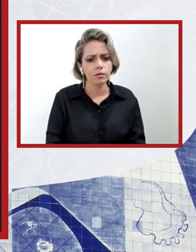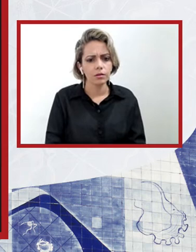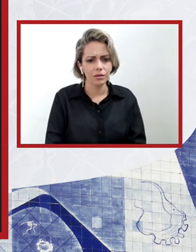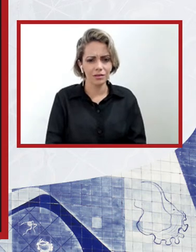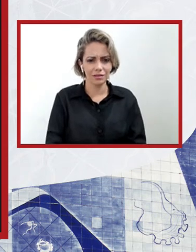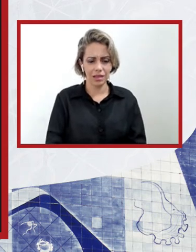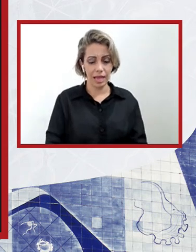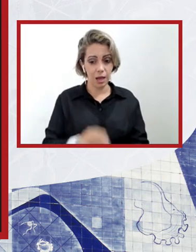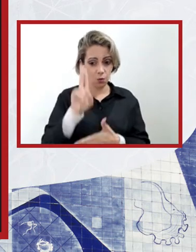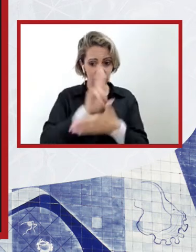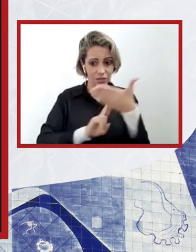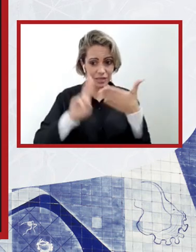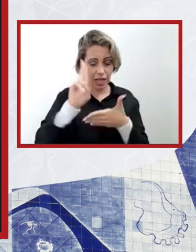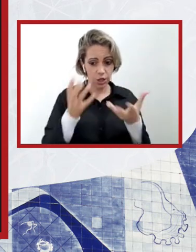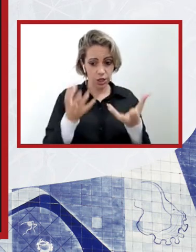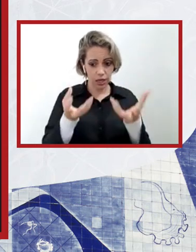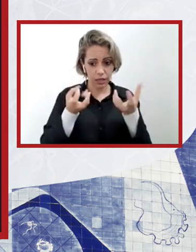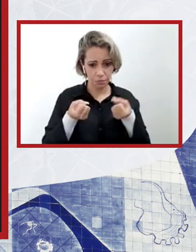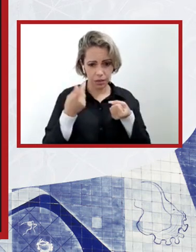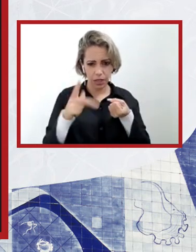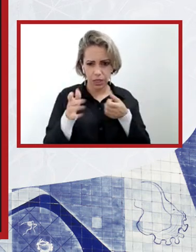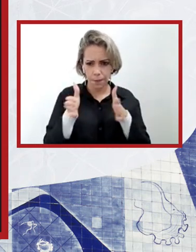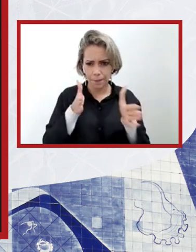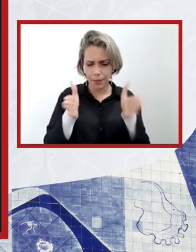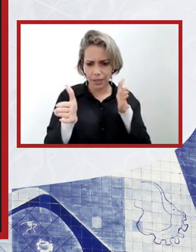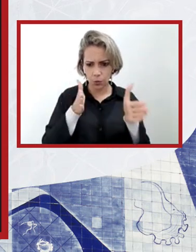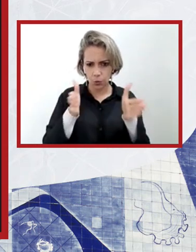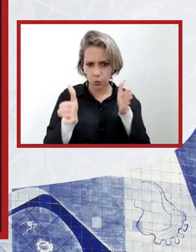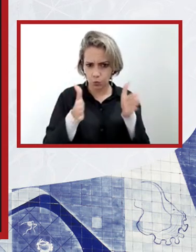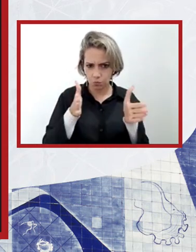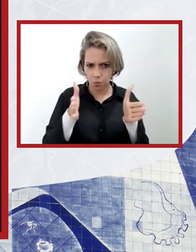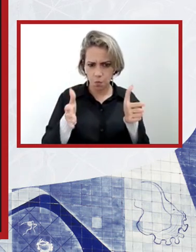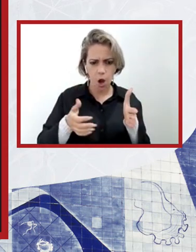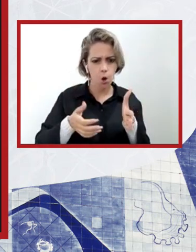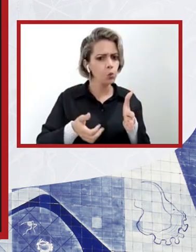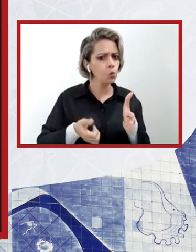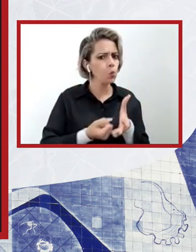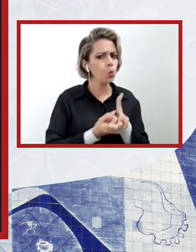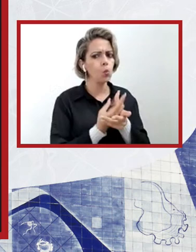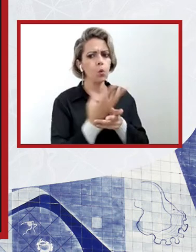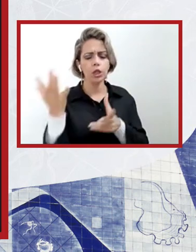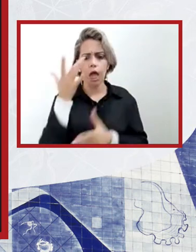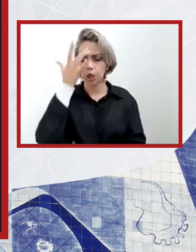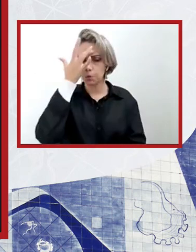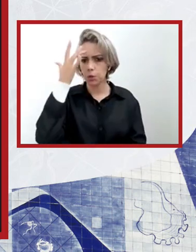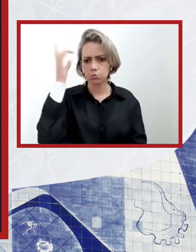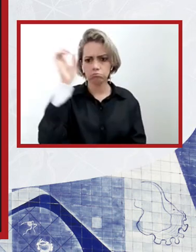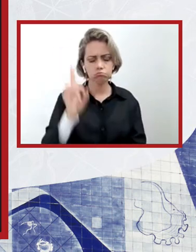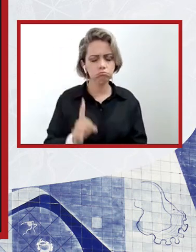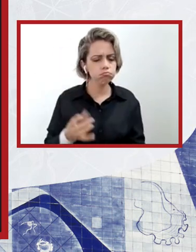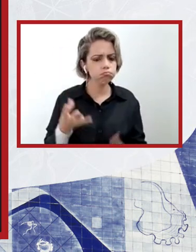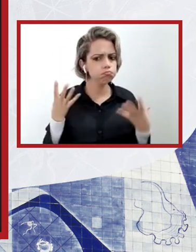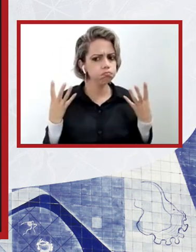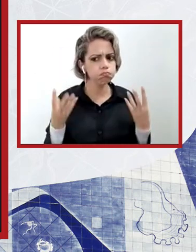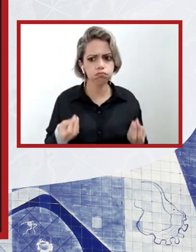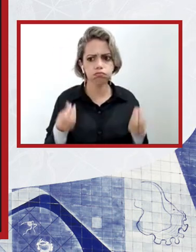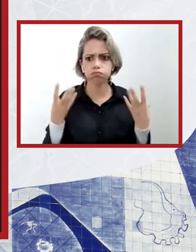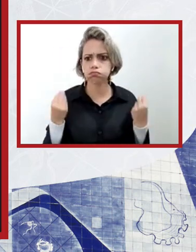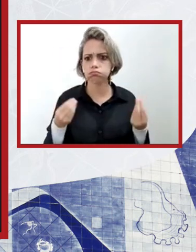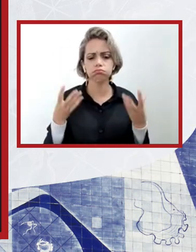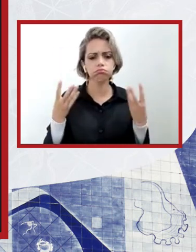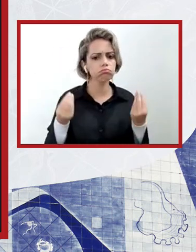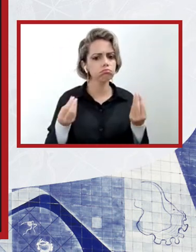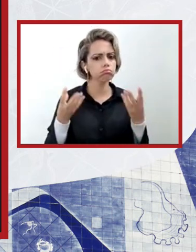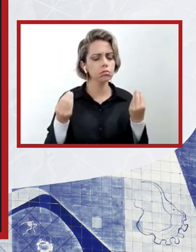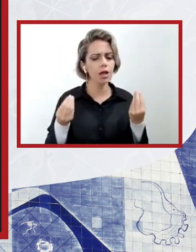está recebendo, nesse período, uma quantidade imensa de pessoas com deficiência. E as pessoas me perguntam, vocês vão